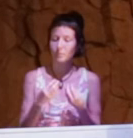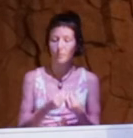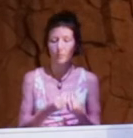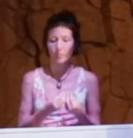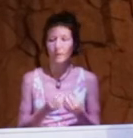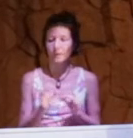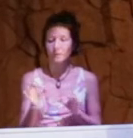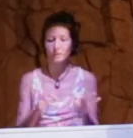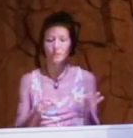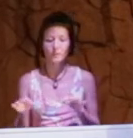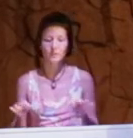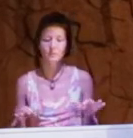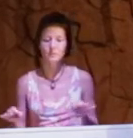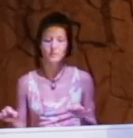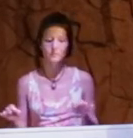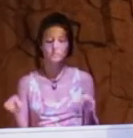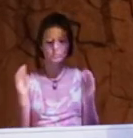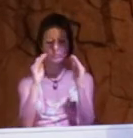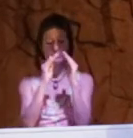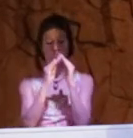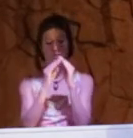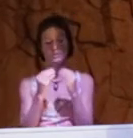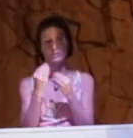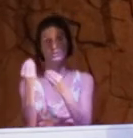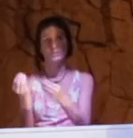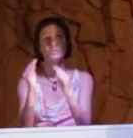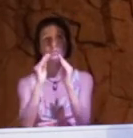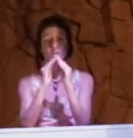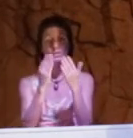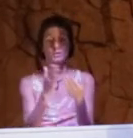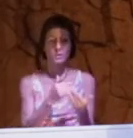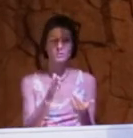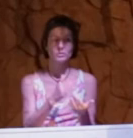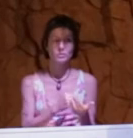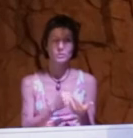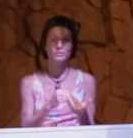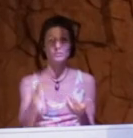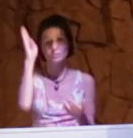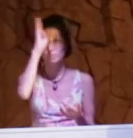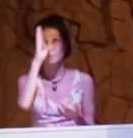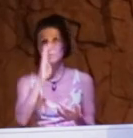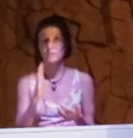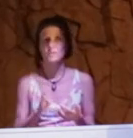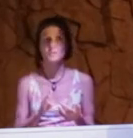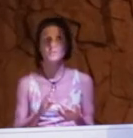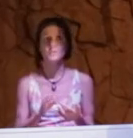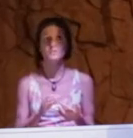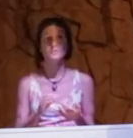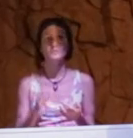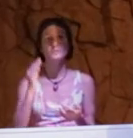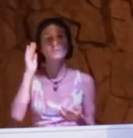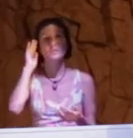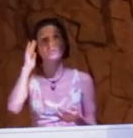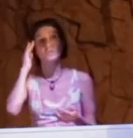acervo de algumas editoras, 6 editoras brasileiras, que são identificadas a partir